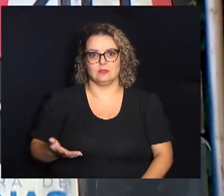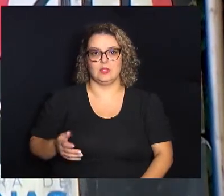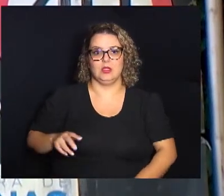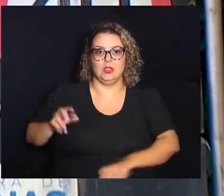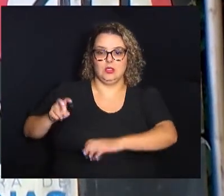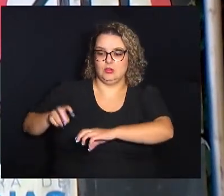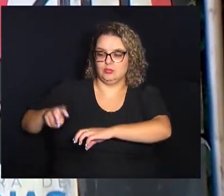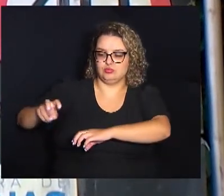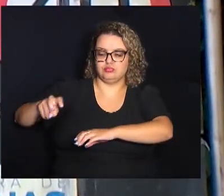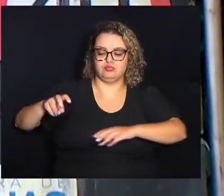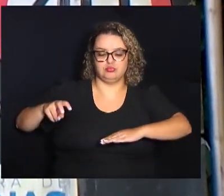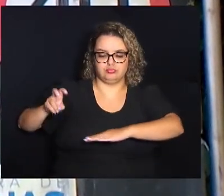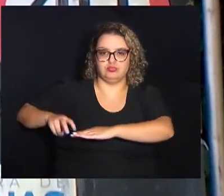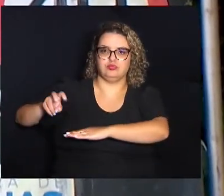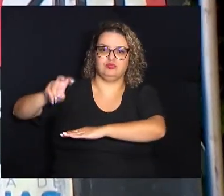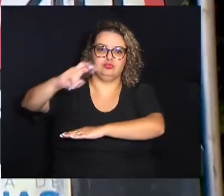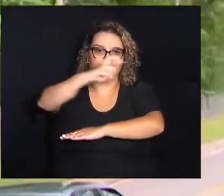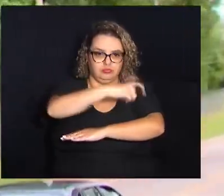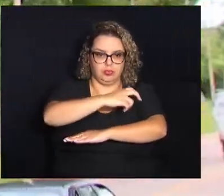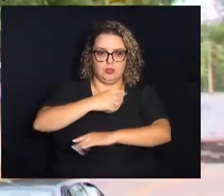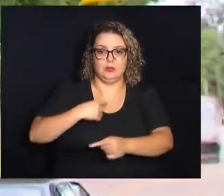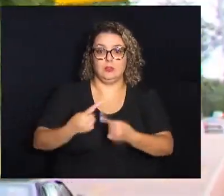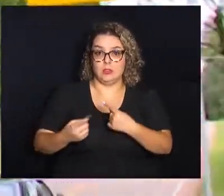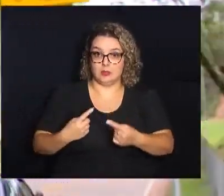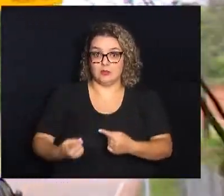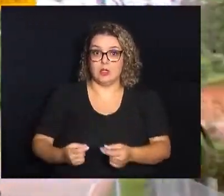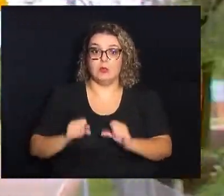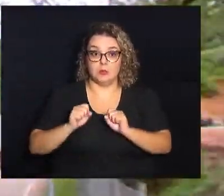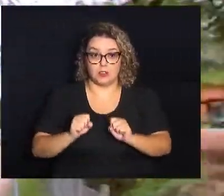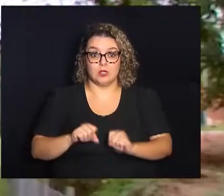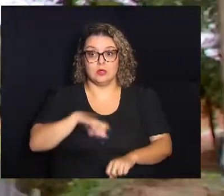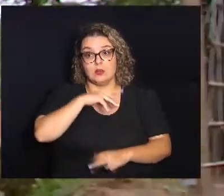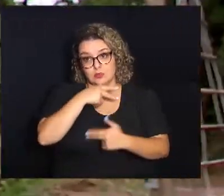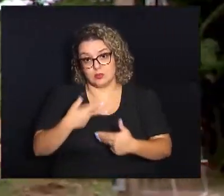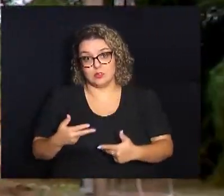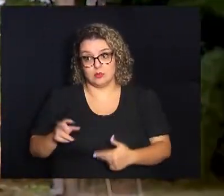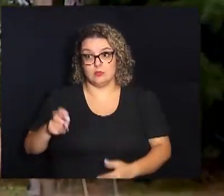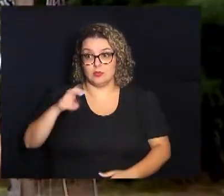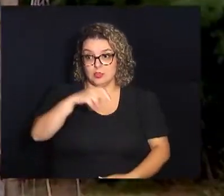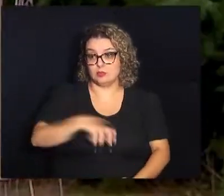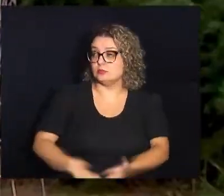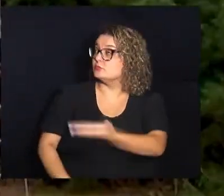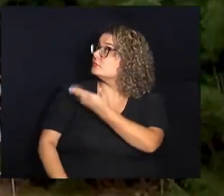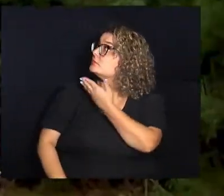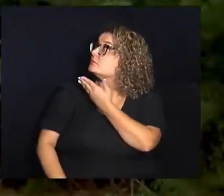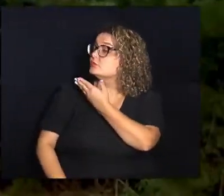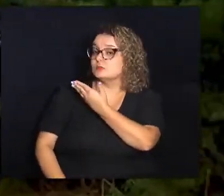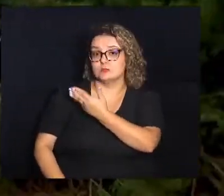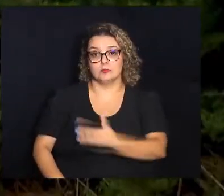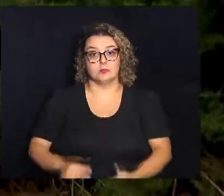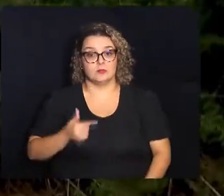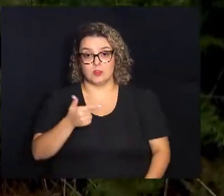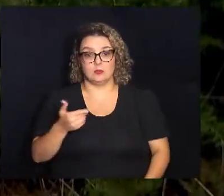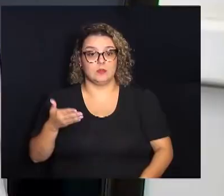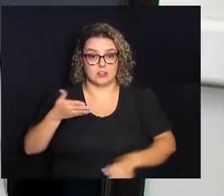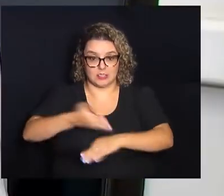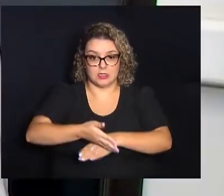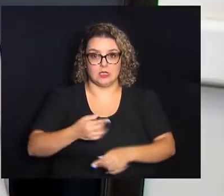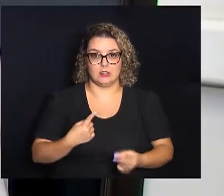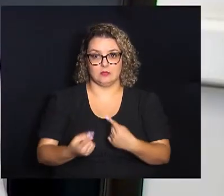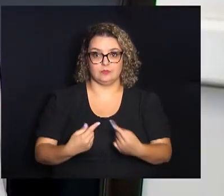fauna ligam os dois lados de uma via, possibilitando que os animais passem de uma área para outra sem entrar na estrada. Então, as